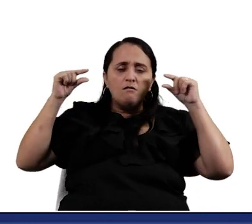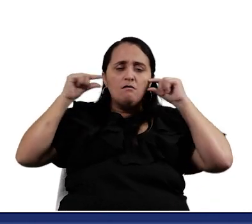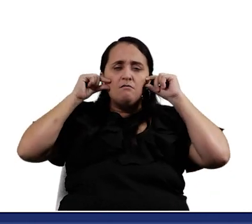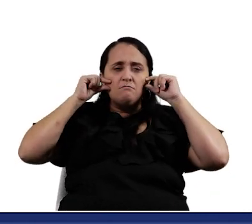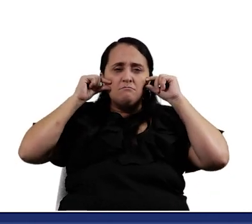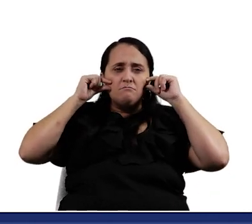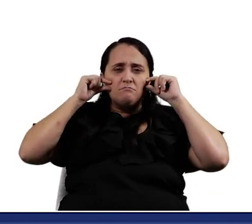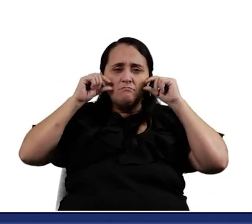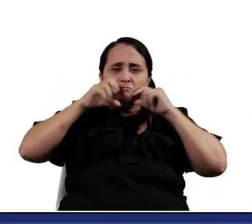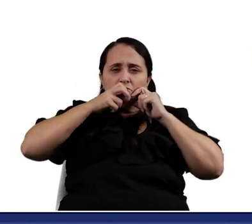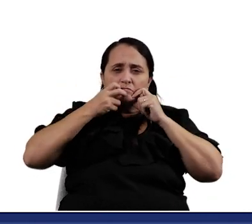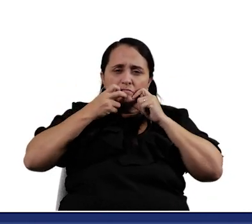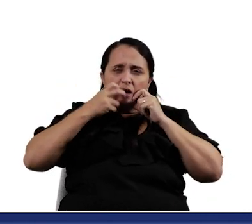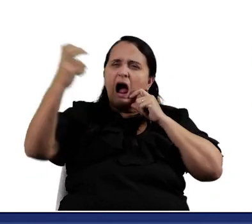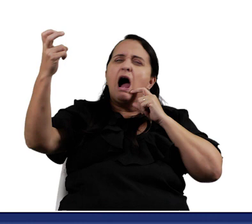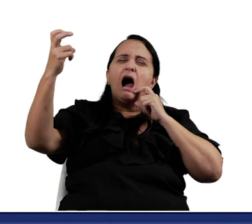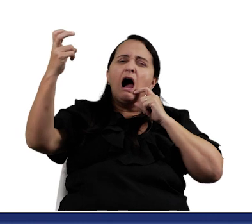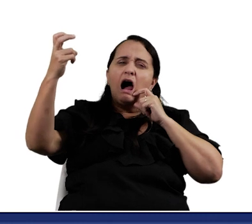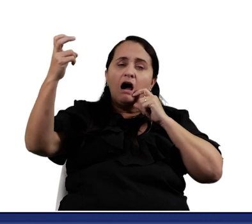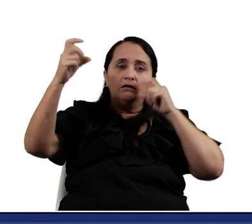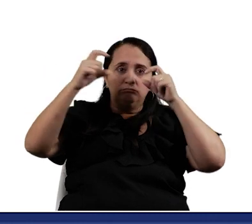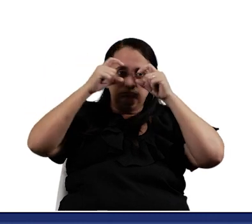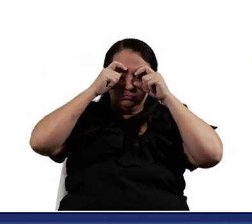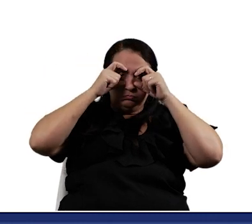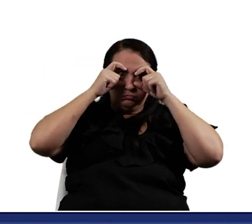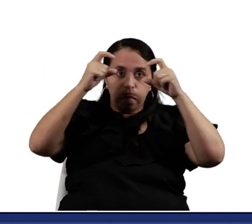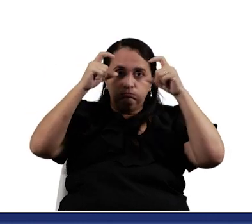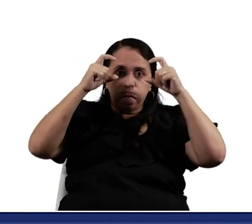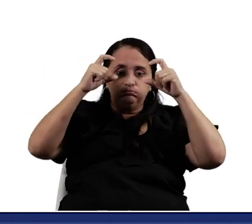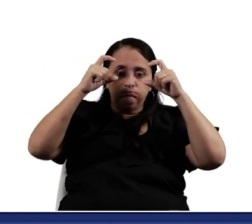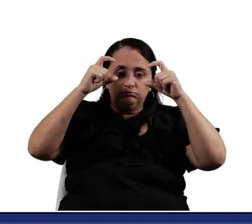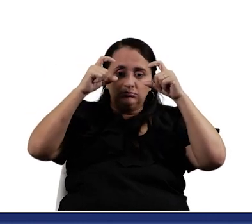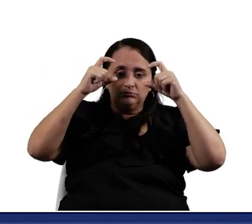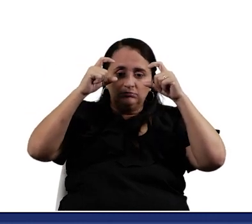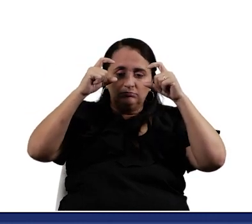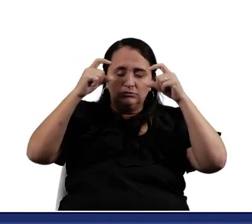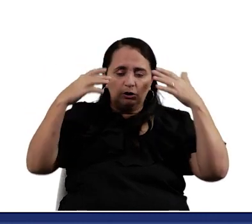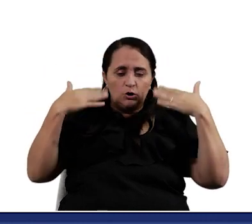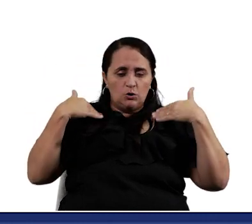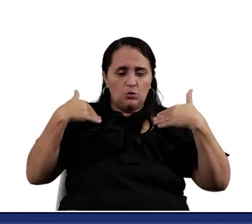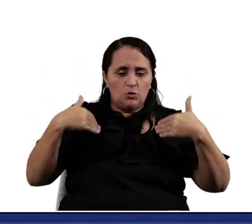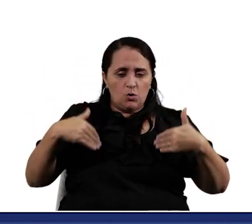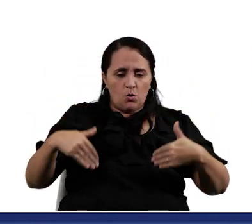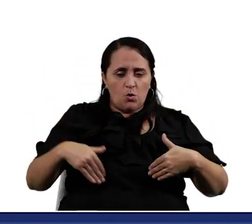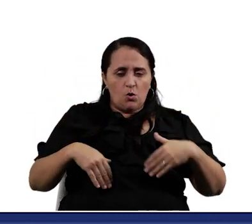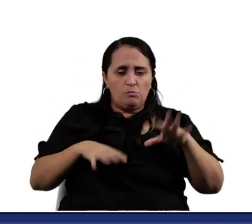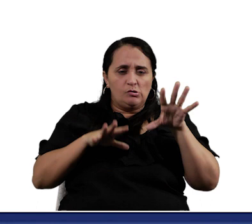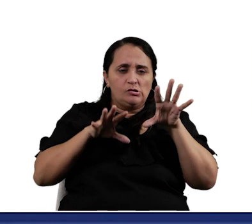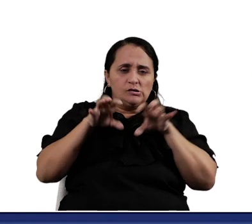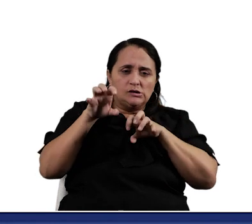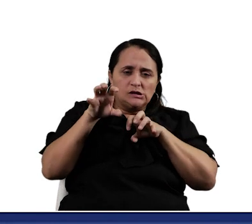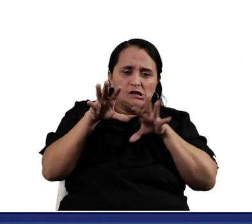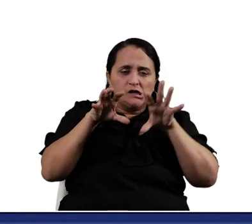olhos esbugalhados de pavor e o corpo todo